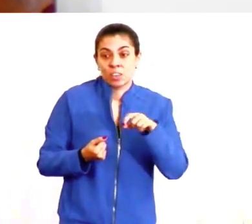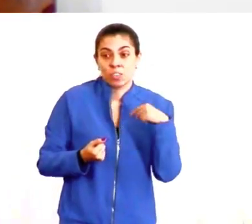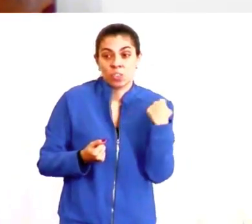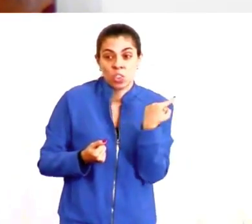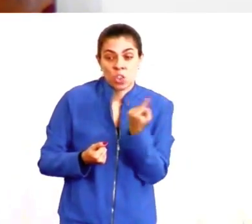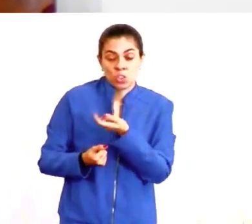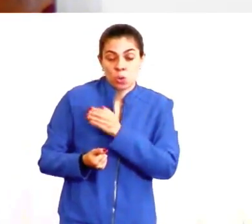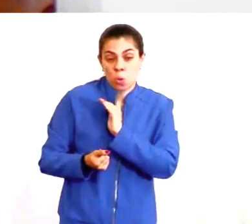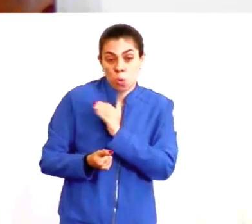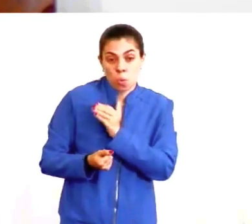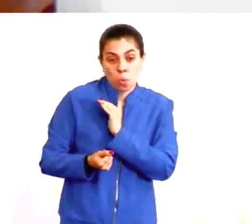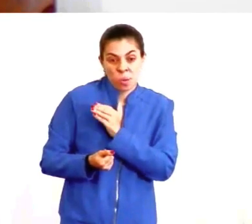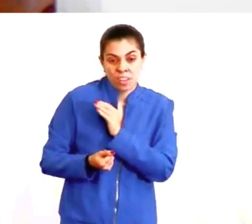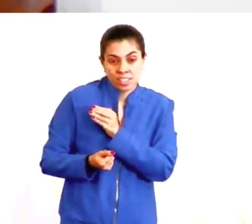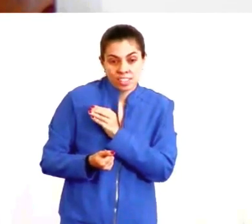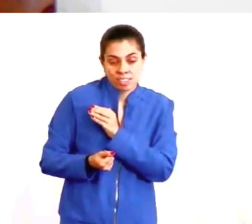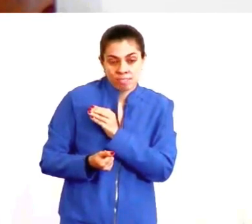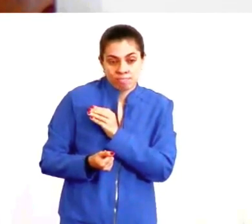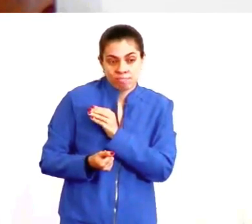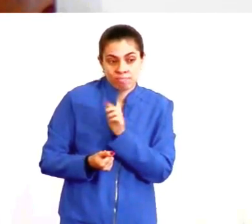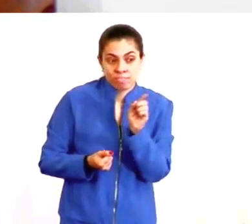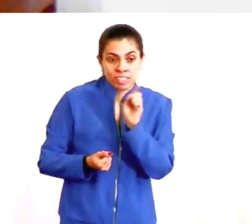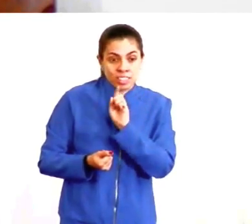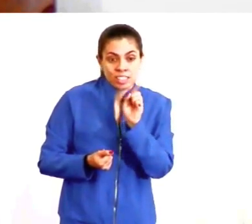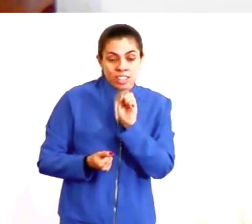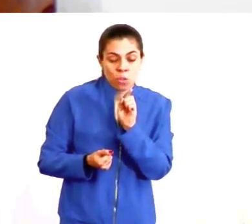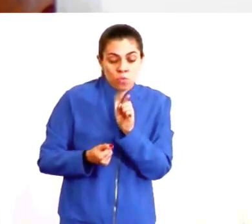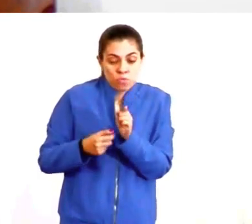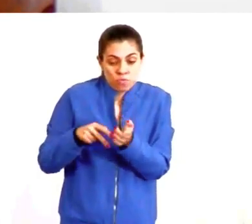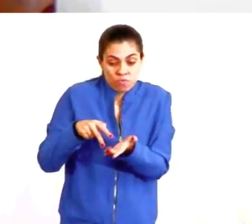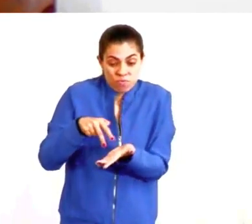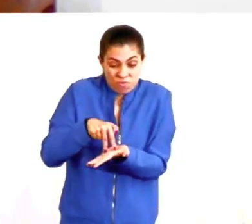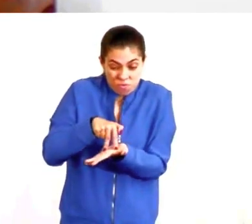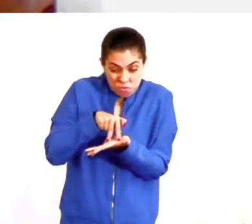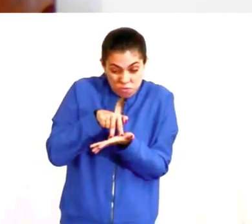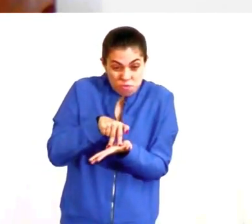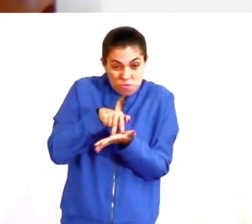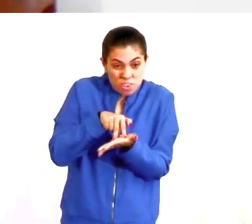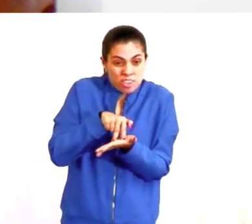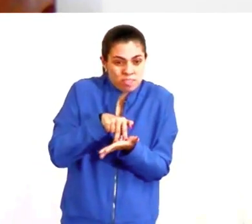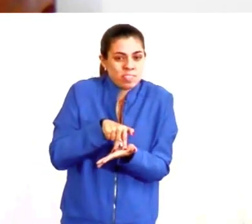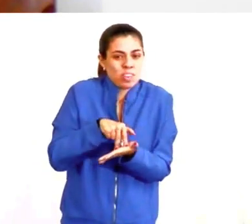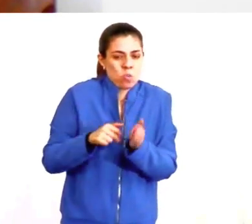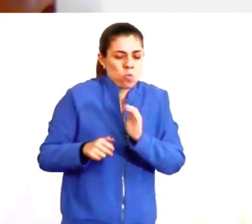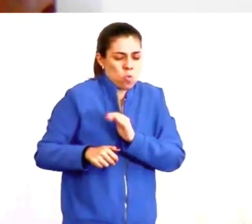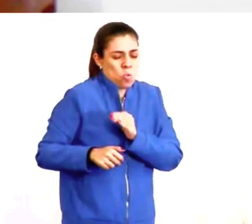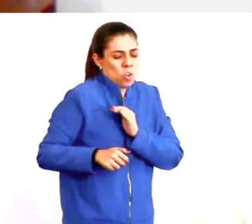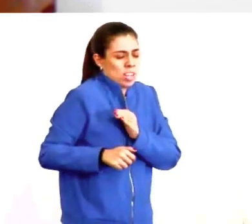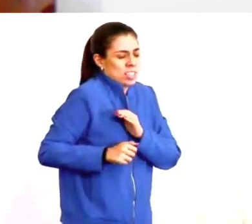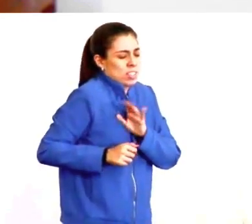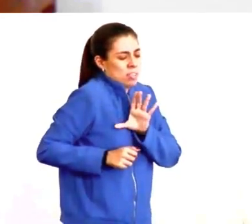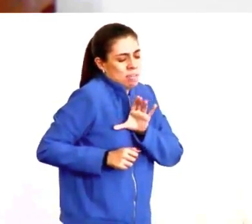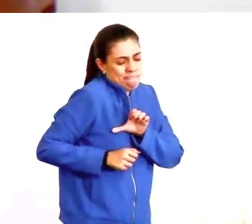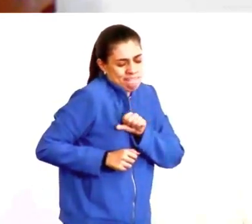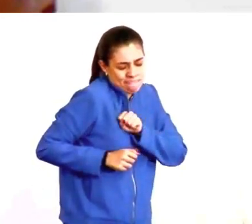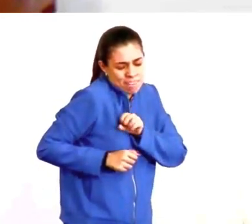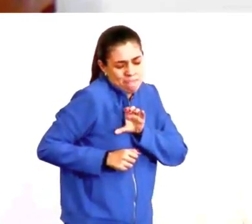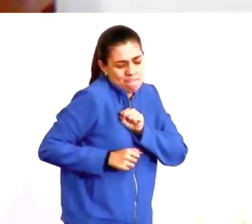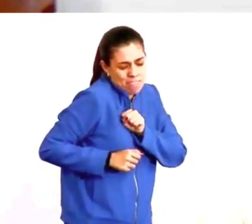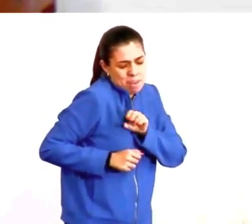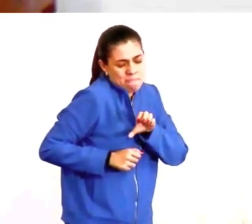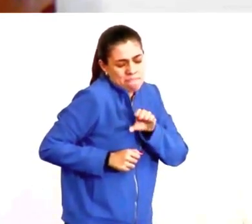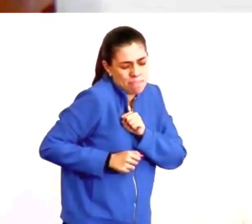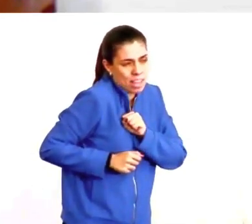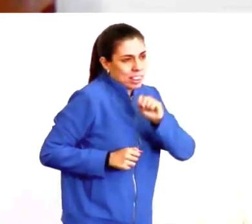não estiver consagrado ao Senhor, se nós não formos propriedade exclusiva